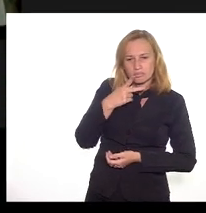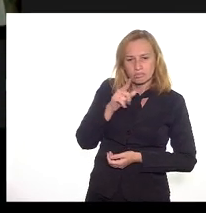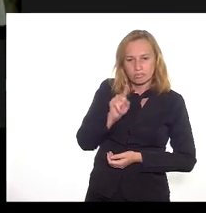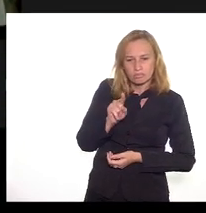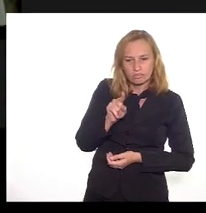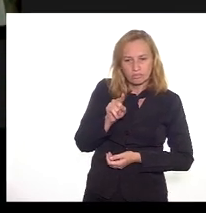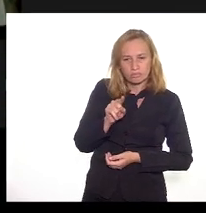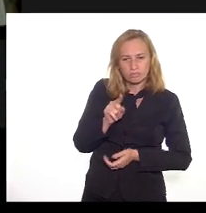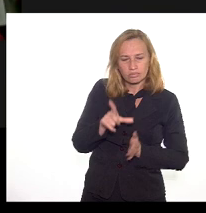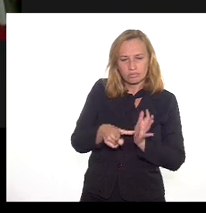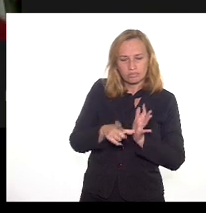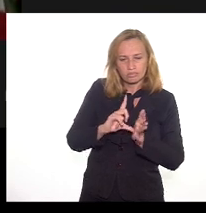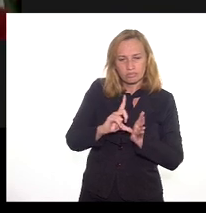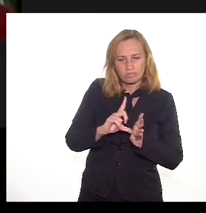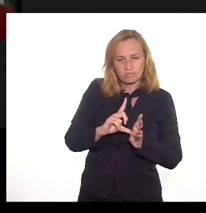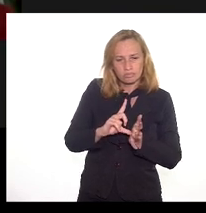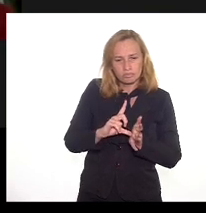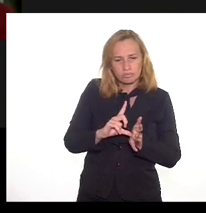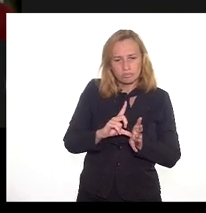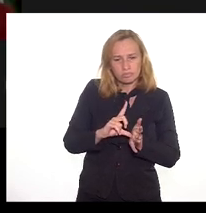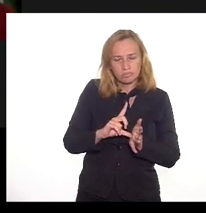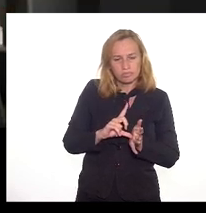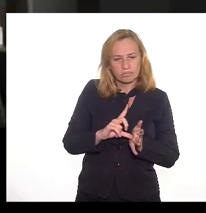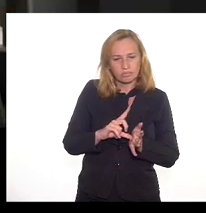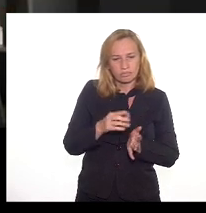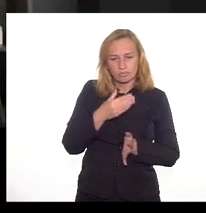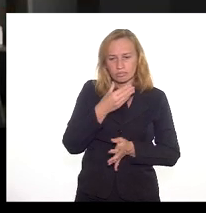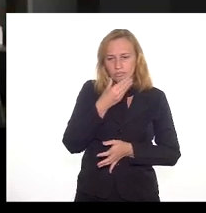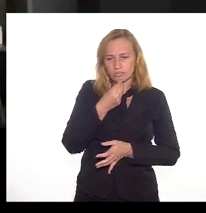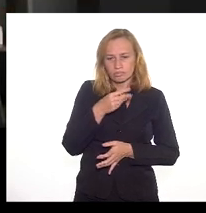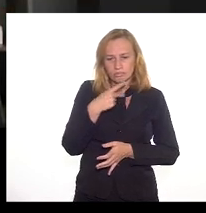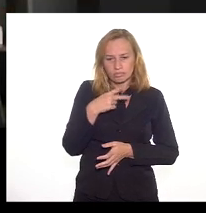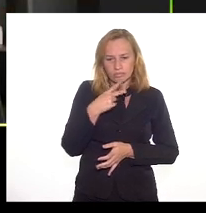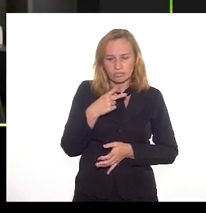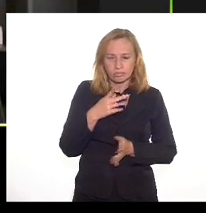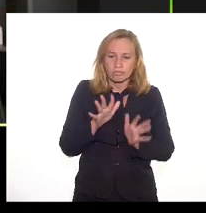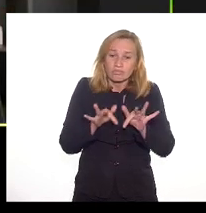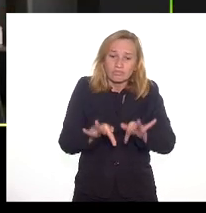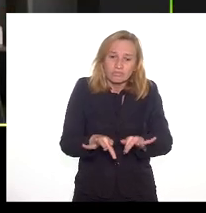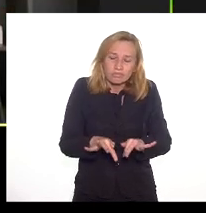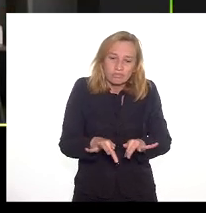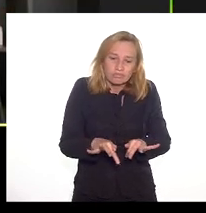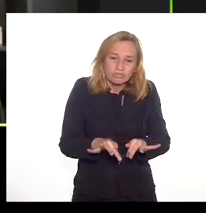palavrinha antes do outro rapaz falar? Só para finalizar,